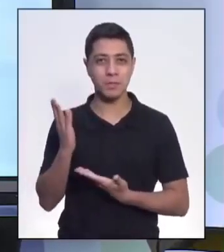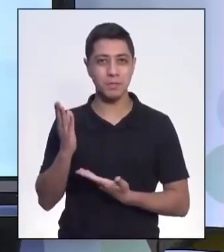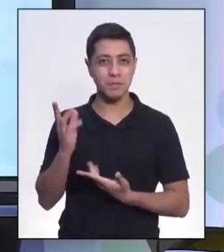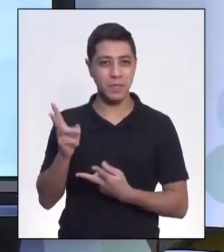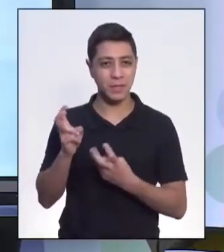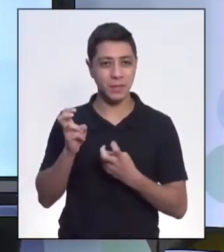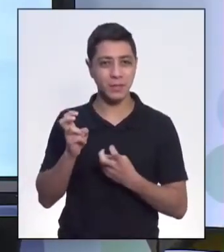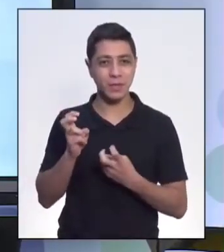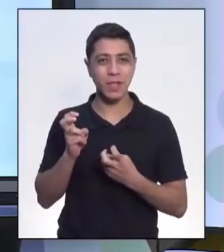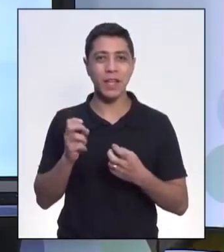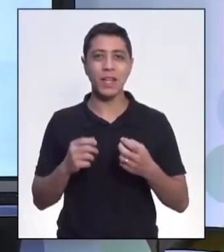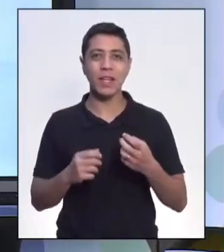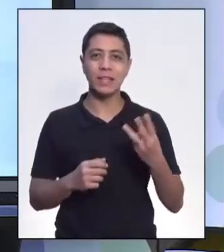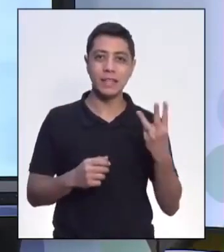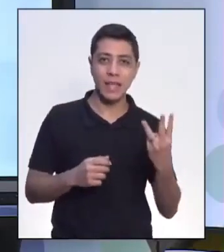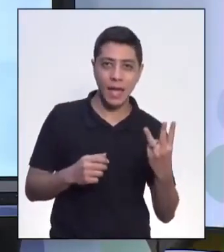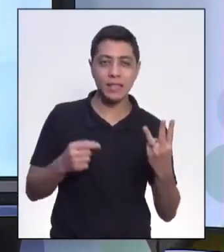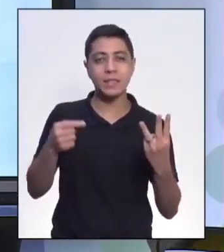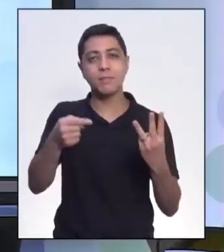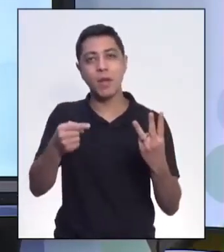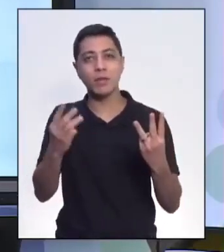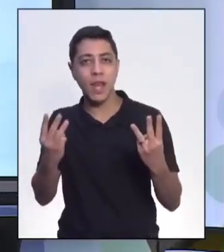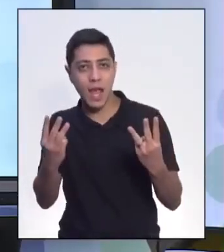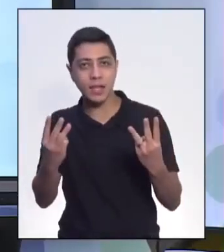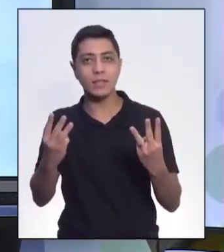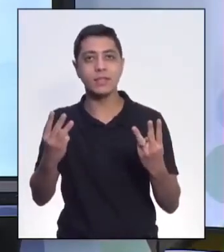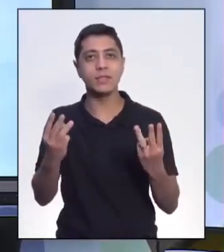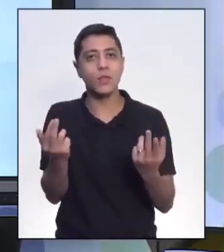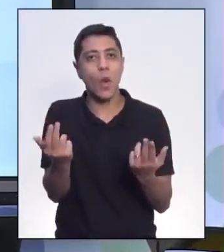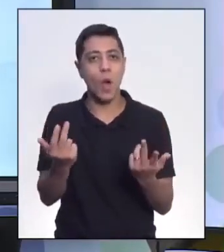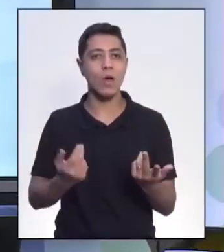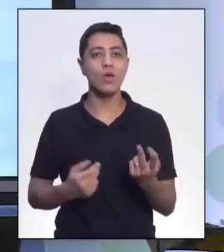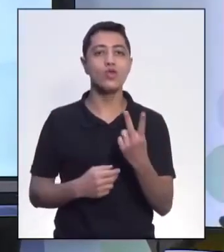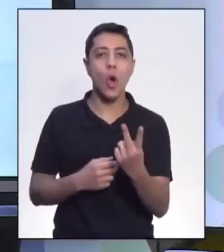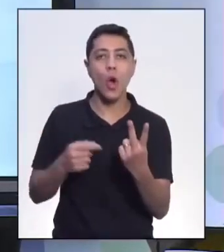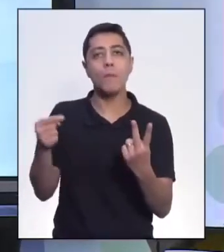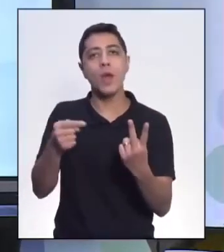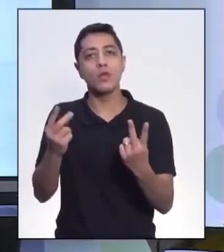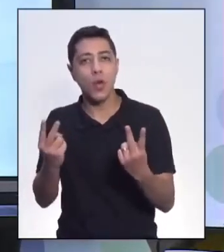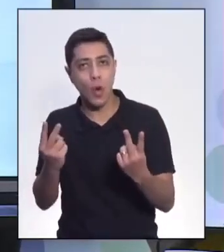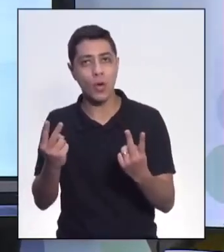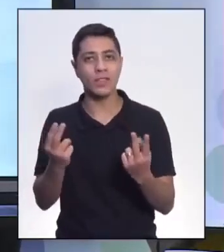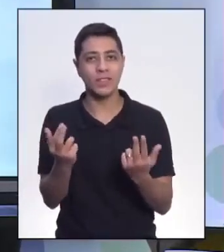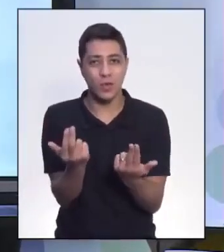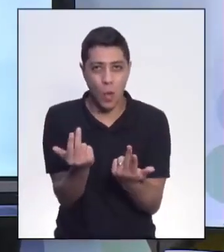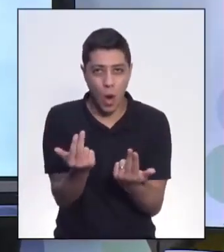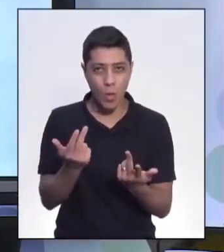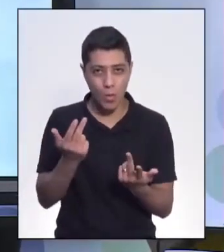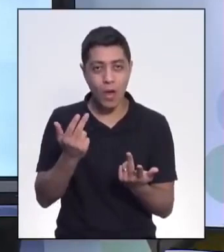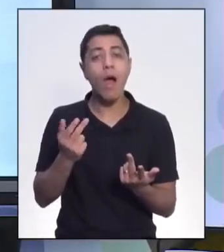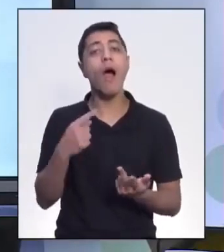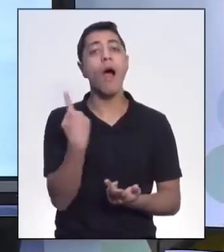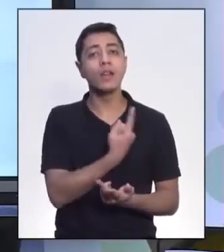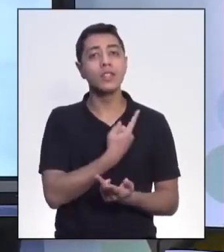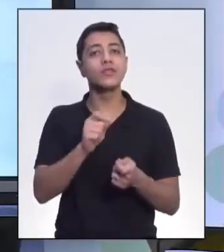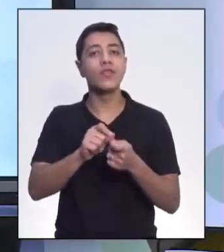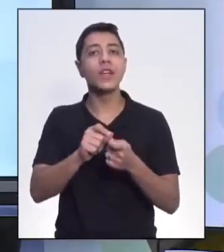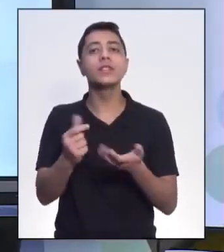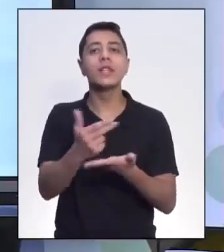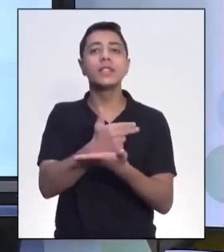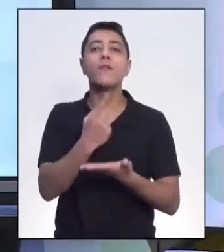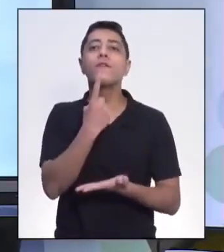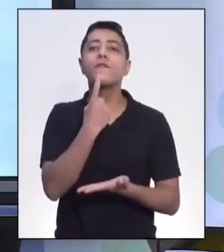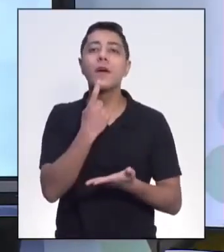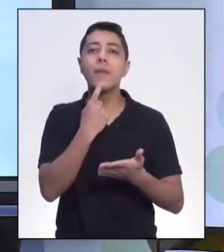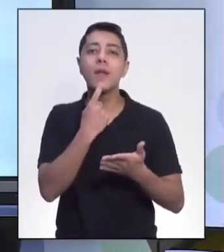1 no mesmo valor, certo? A gente consegue perceber algumas coisas aí. Então, a gente construiu uma parábola com concavidade voltada para cima, porque o A